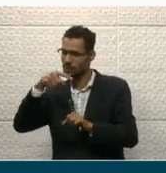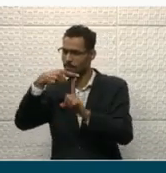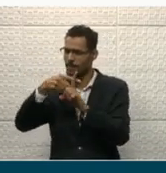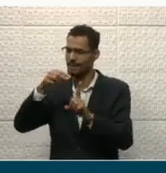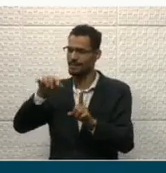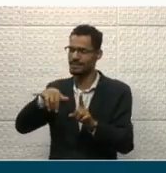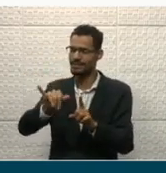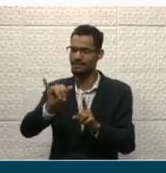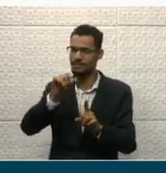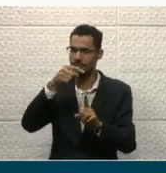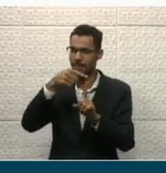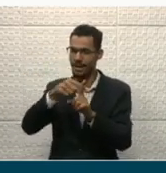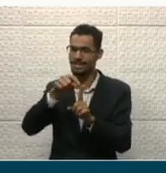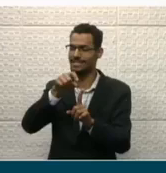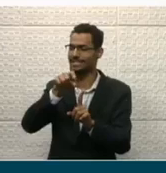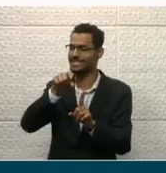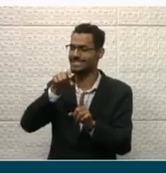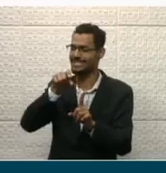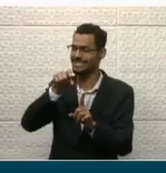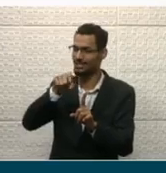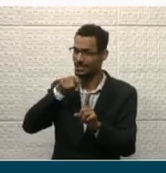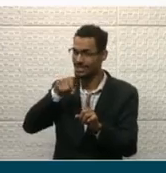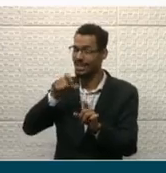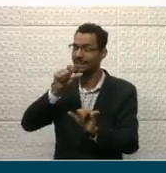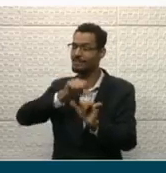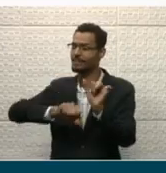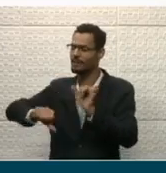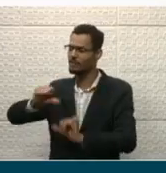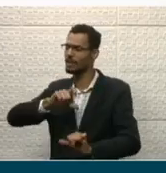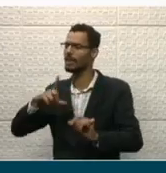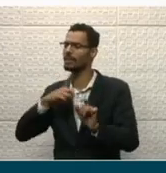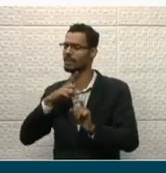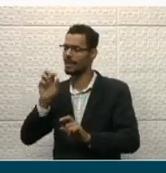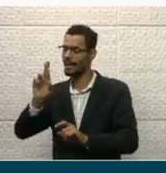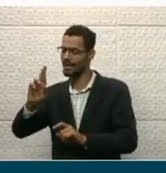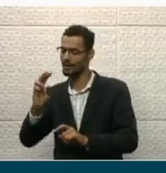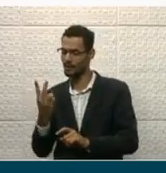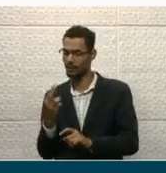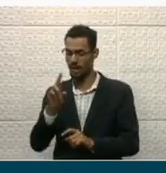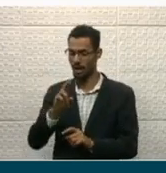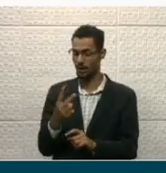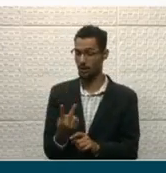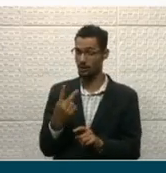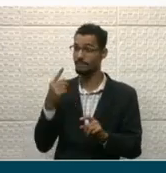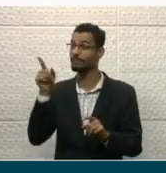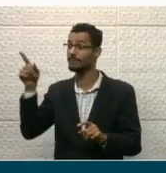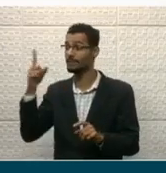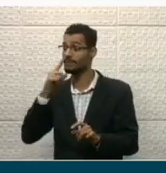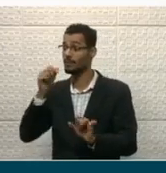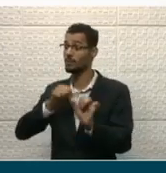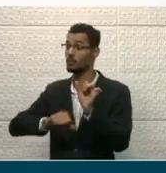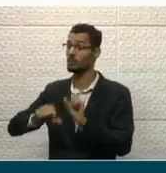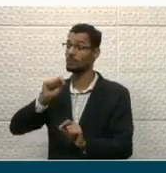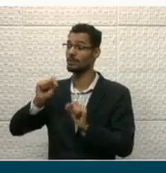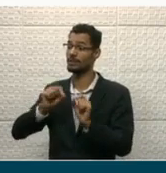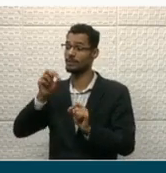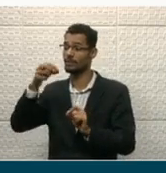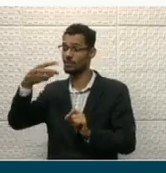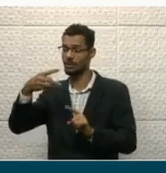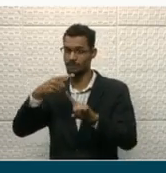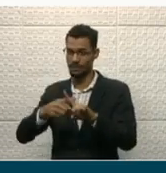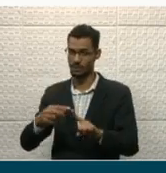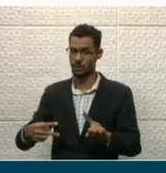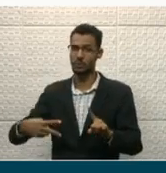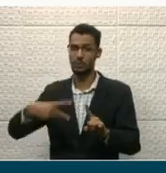x. Se eu tenho uma transformação de R2 em R2, a sua matriz canônica é 2 por 2,